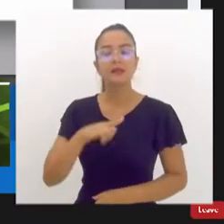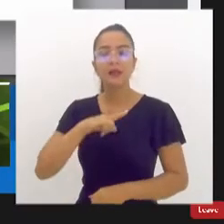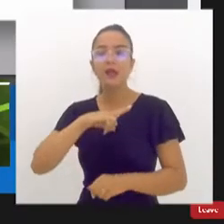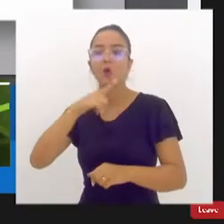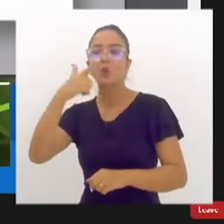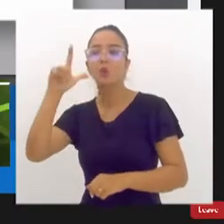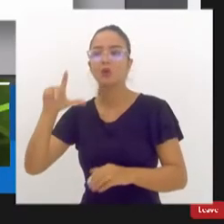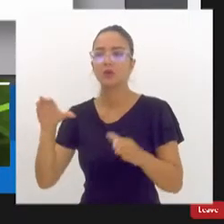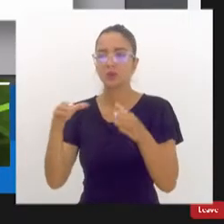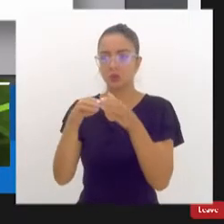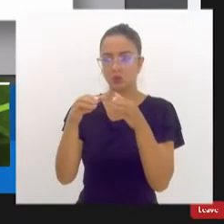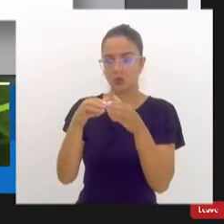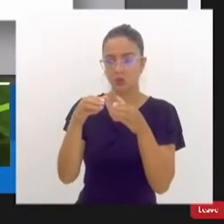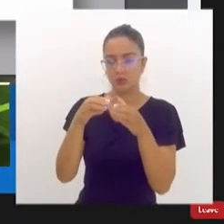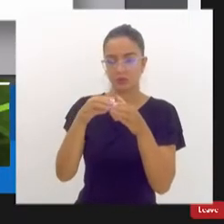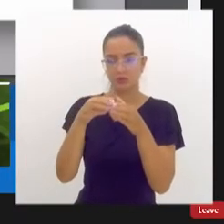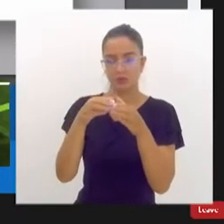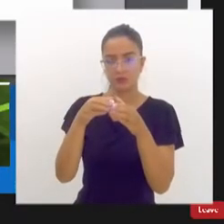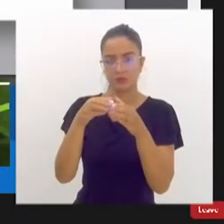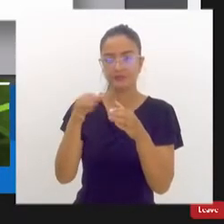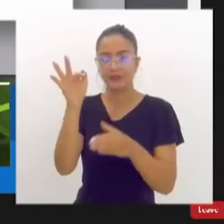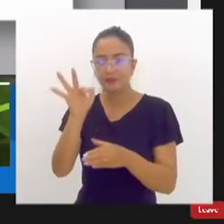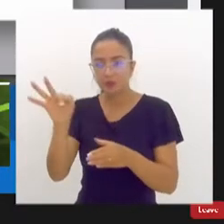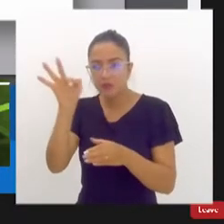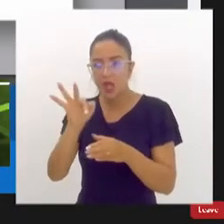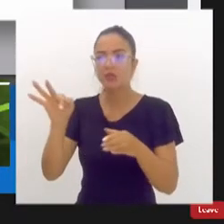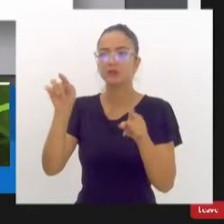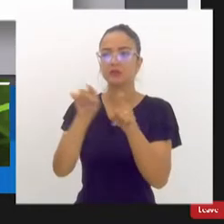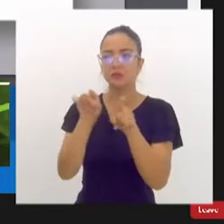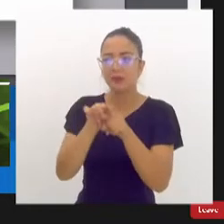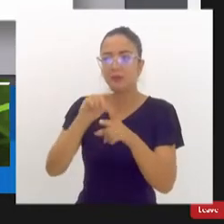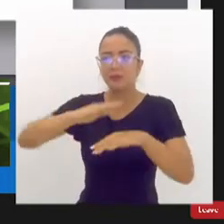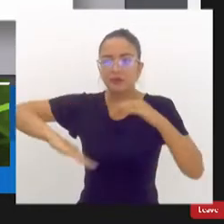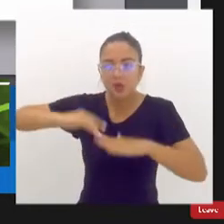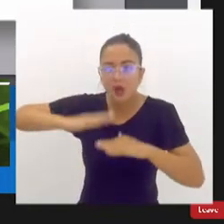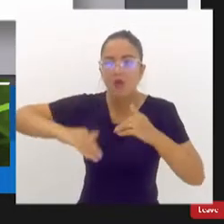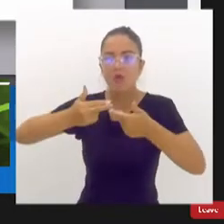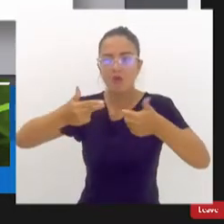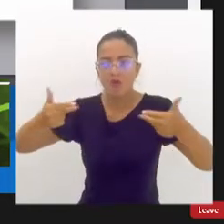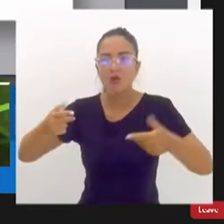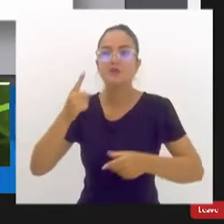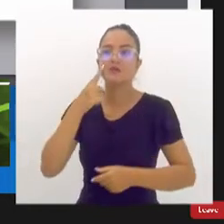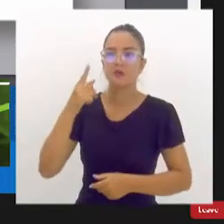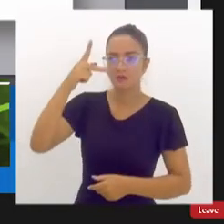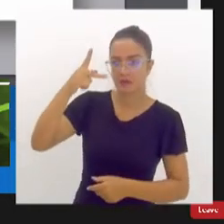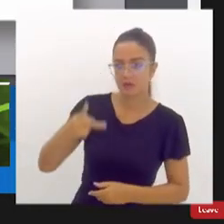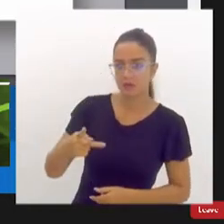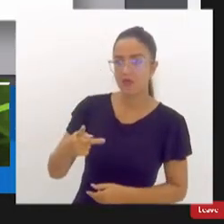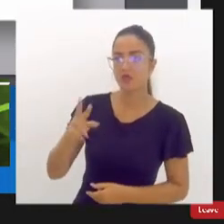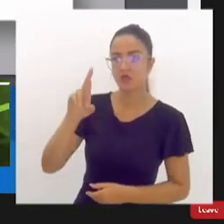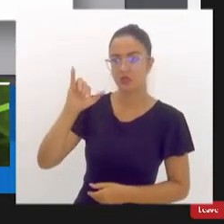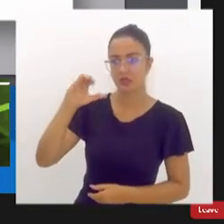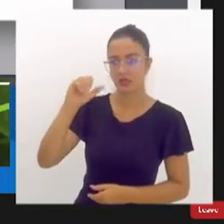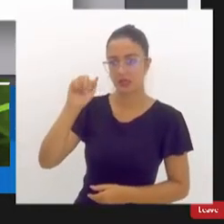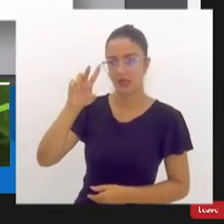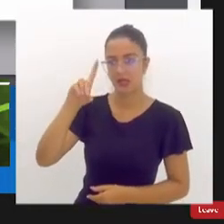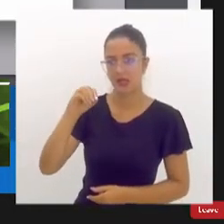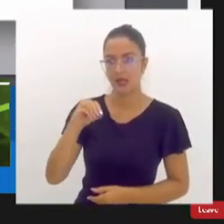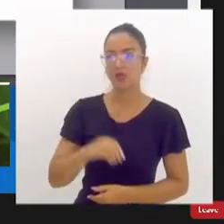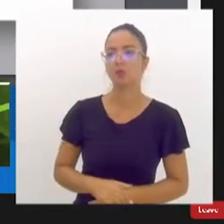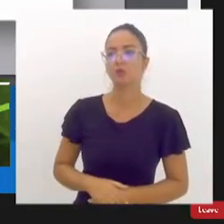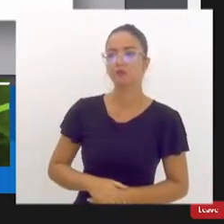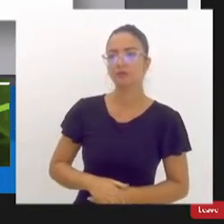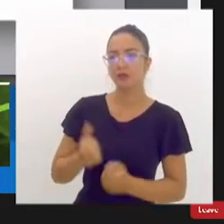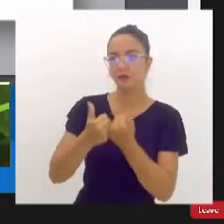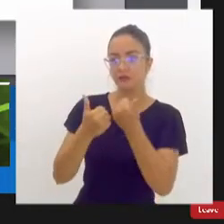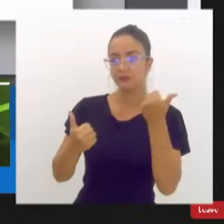e Profissional, presidida pelo conselheiro Ricardo Tonassi Souto, vice-presidente conselheiro Conrado Antunes, tem como membros os